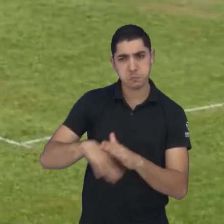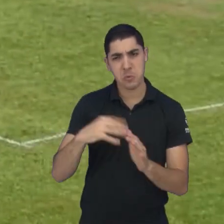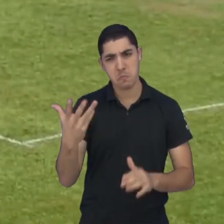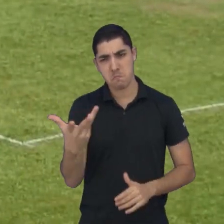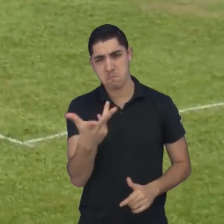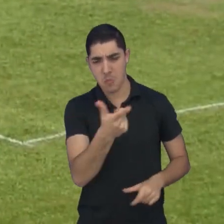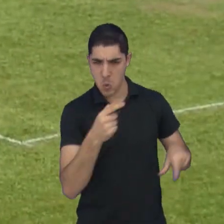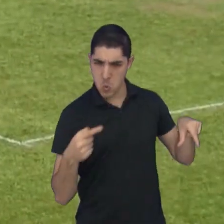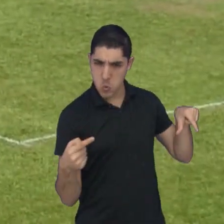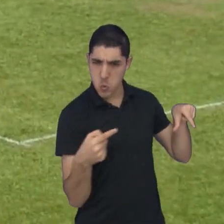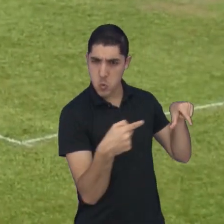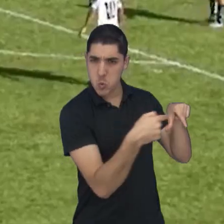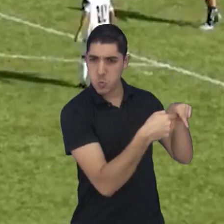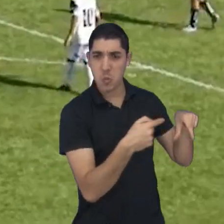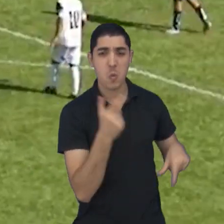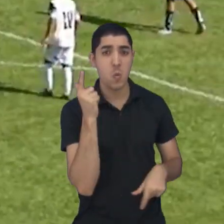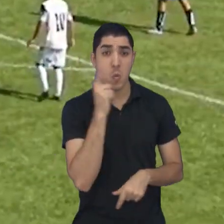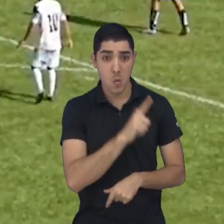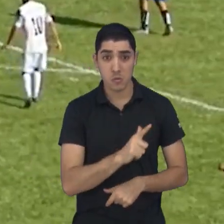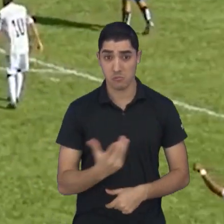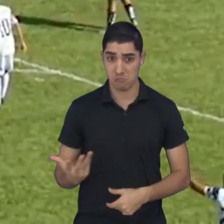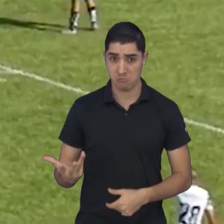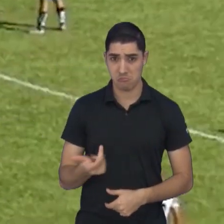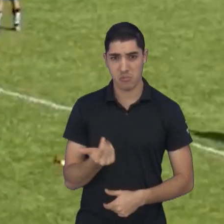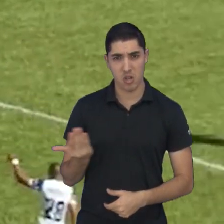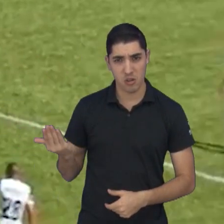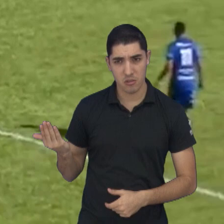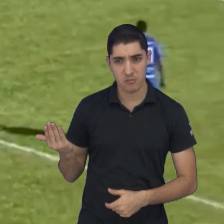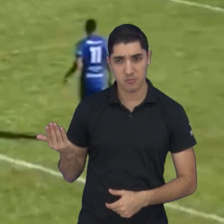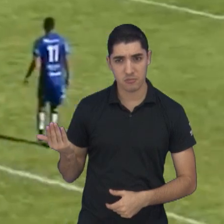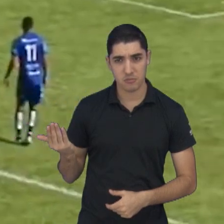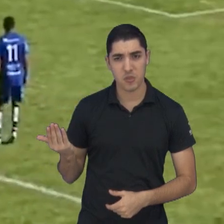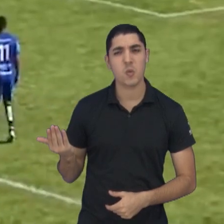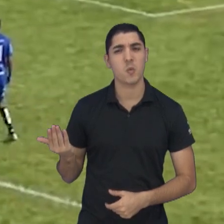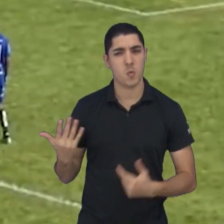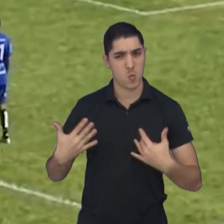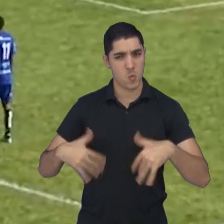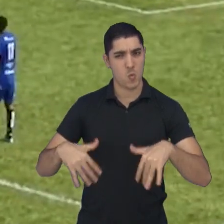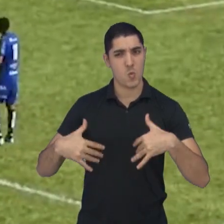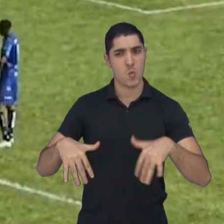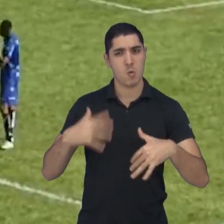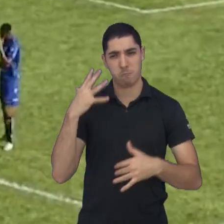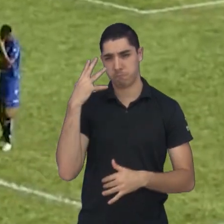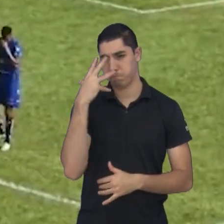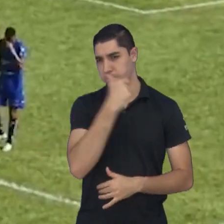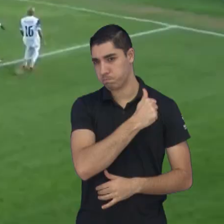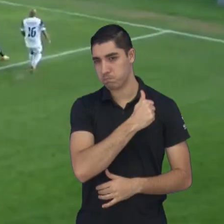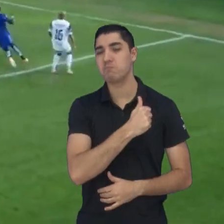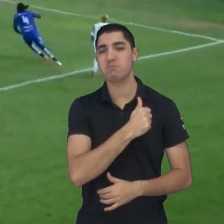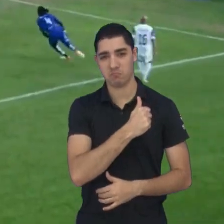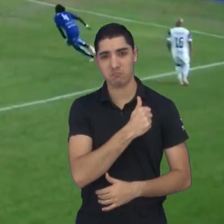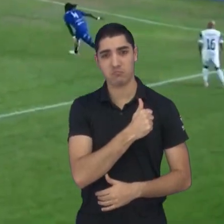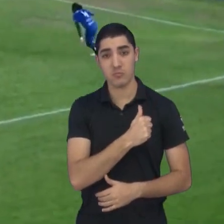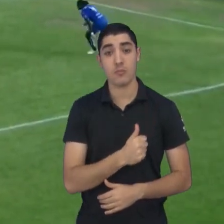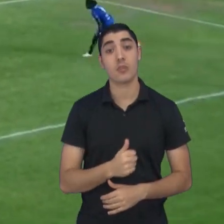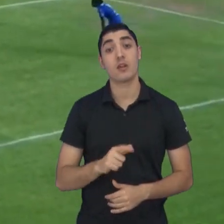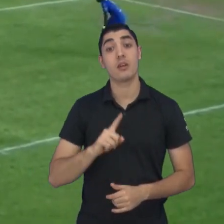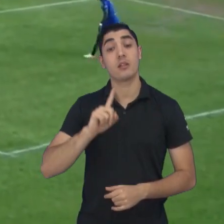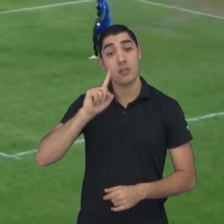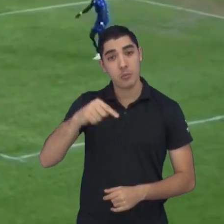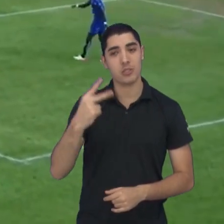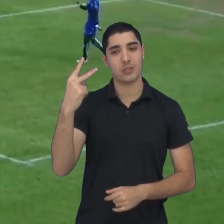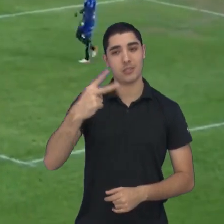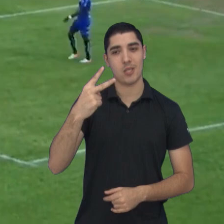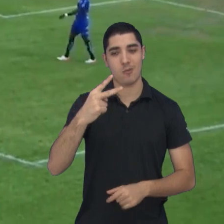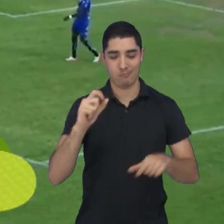pintura, jogou no ângulo do goleiro da equipe do Monte Azul. Olha só. Espetacular o chute, a folha seca do Gustavo Nicola. E o